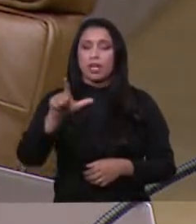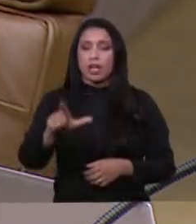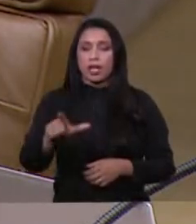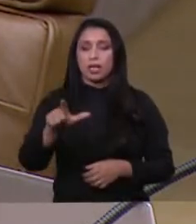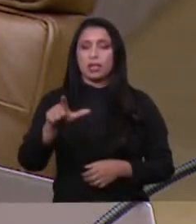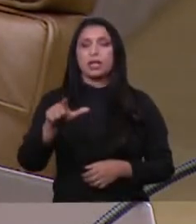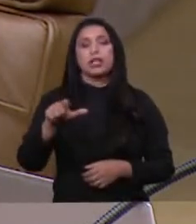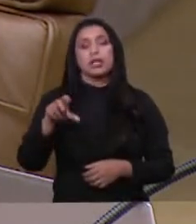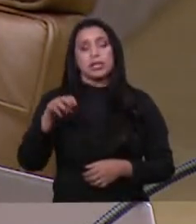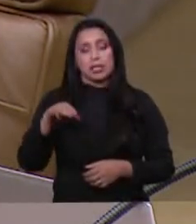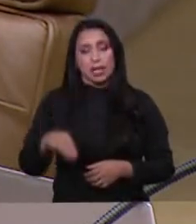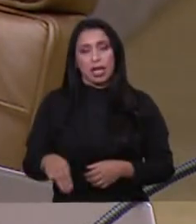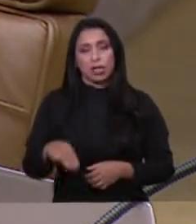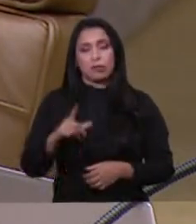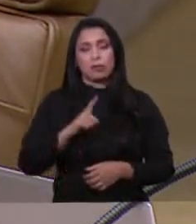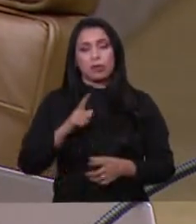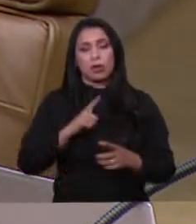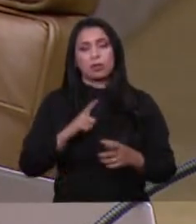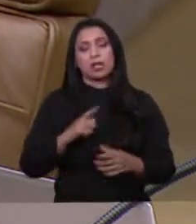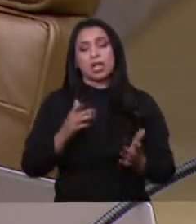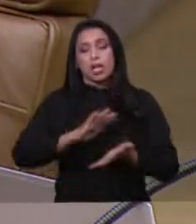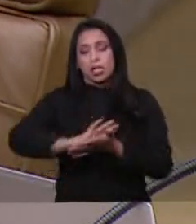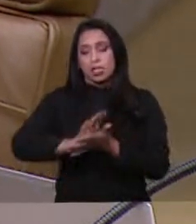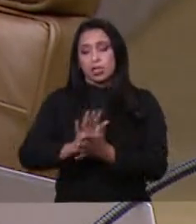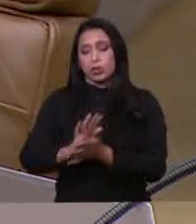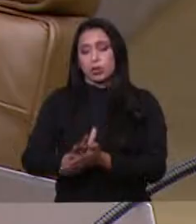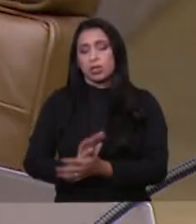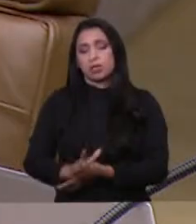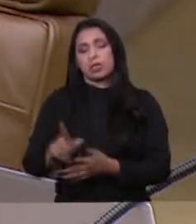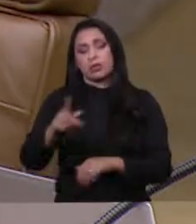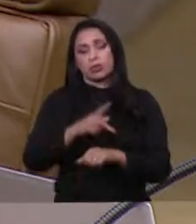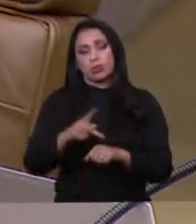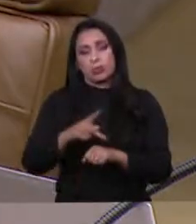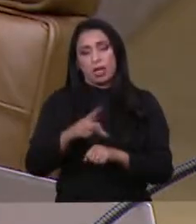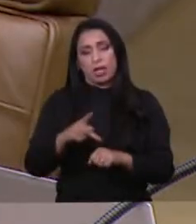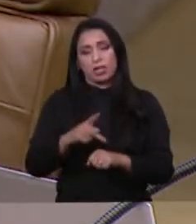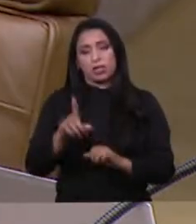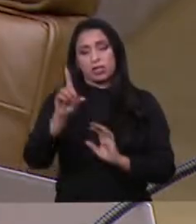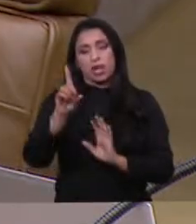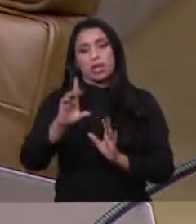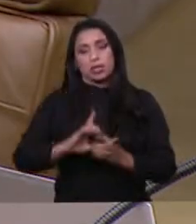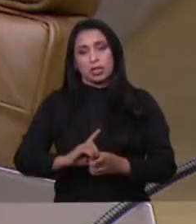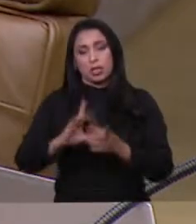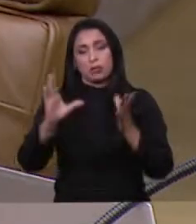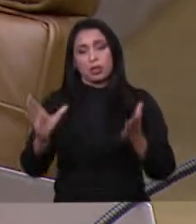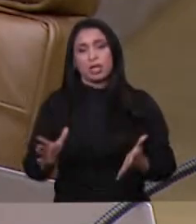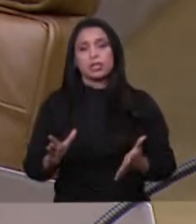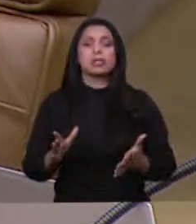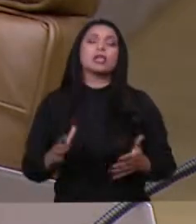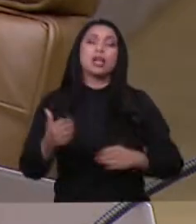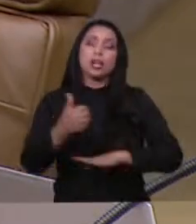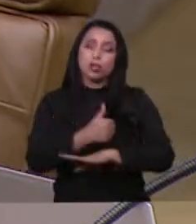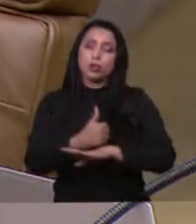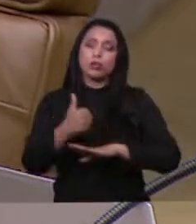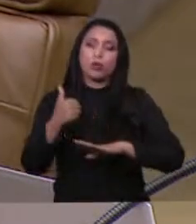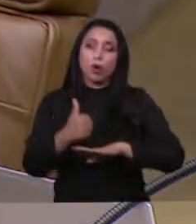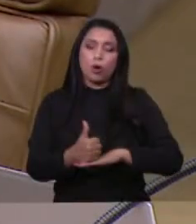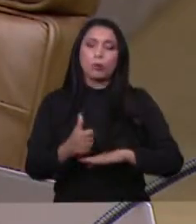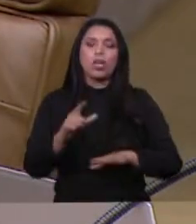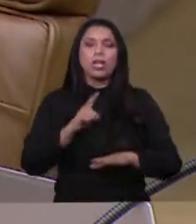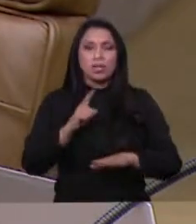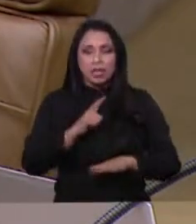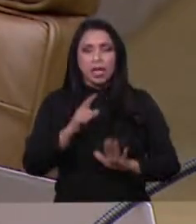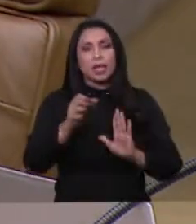259M, abolição violenta do Estado Democrático de Direito e golpe de Estado, eu tenho como perfeitamente caracterizado, tendo